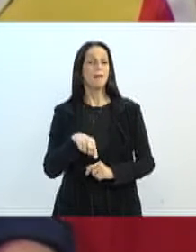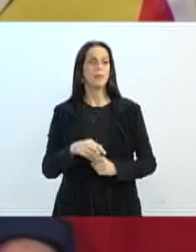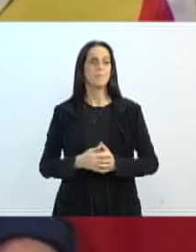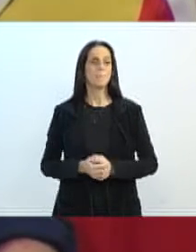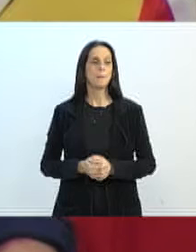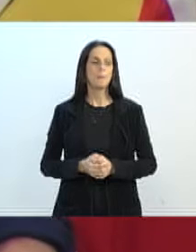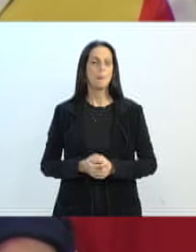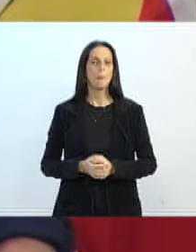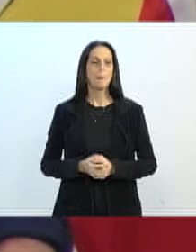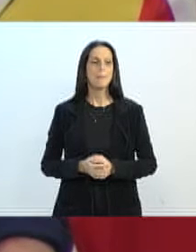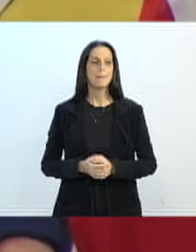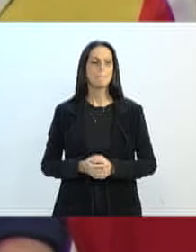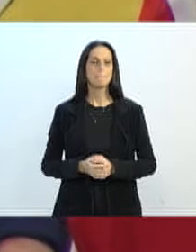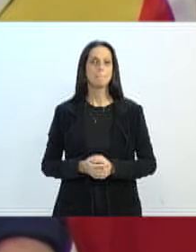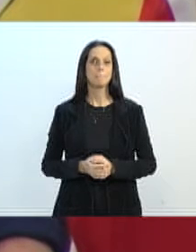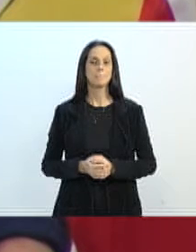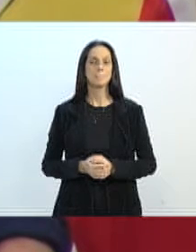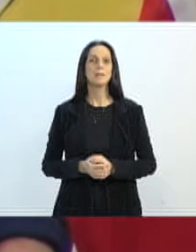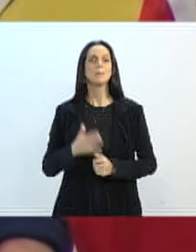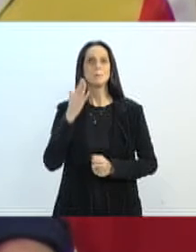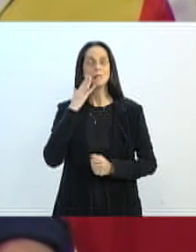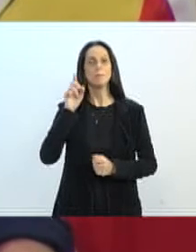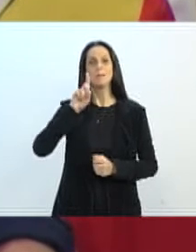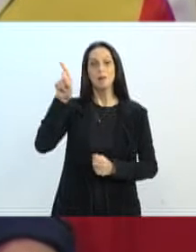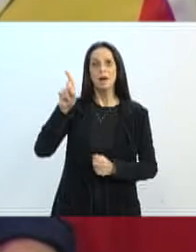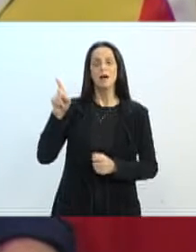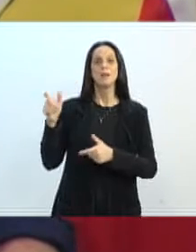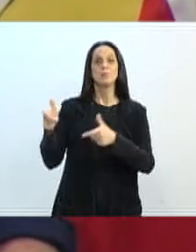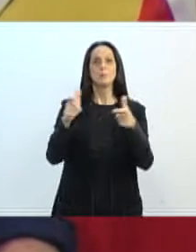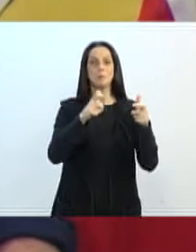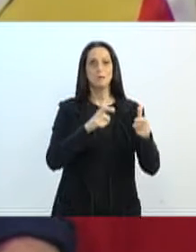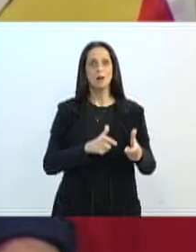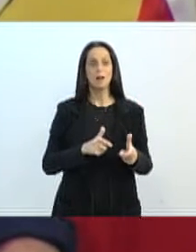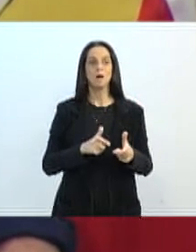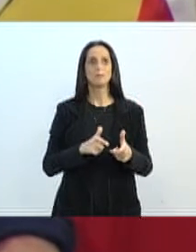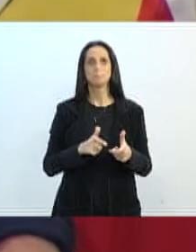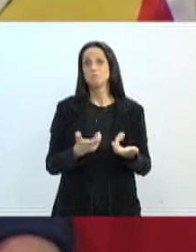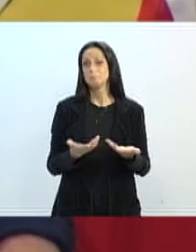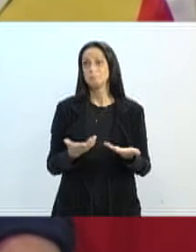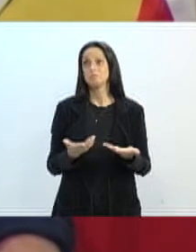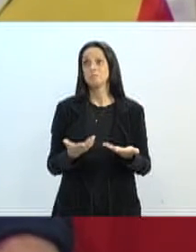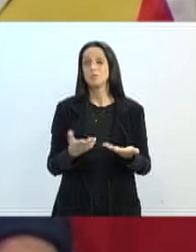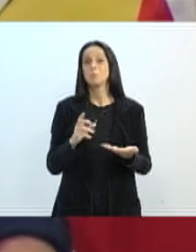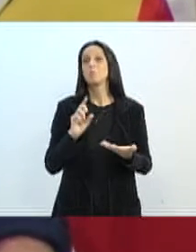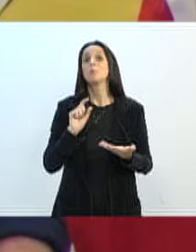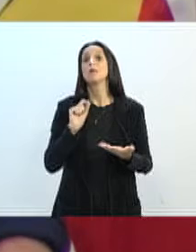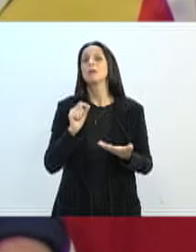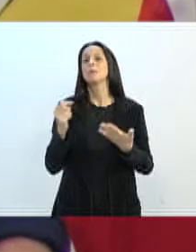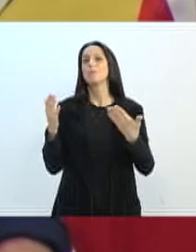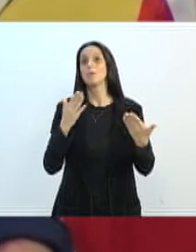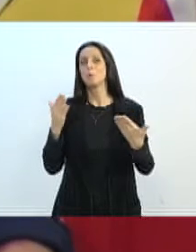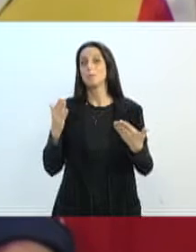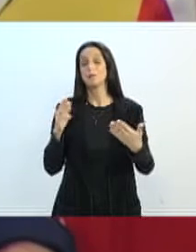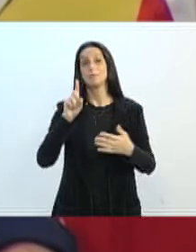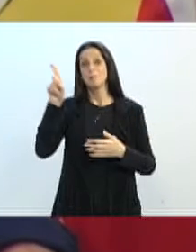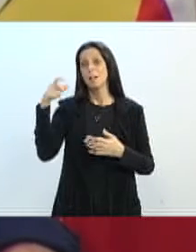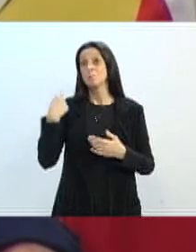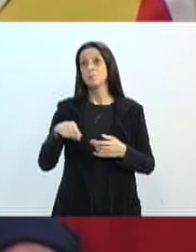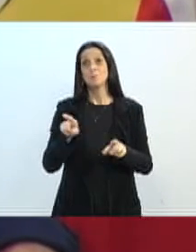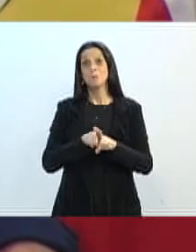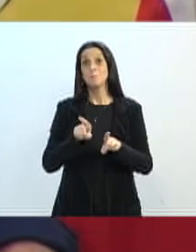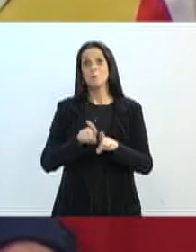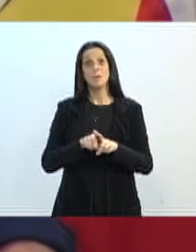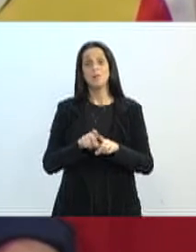justamente, mesmo nesses locais, isso não se alcançou sem o aporte de recursos públicos. Claro